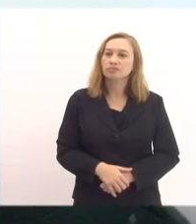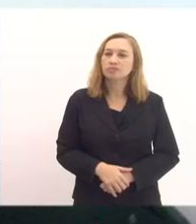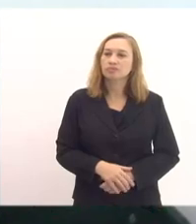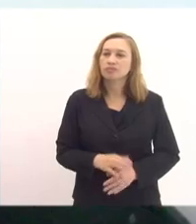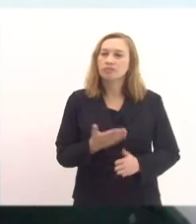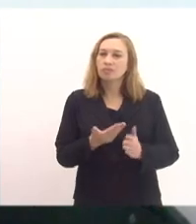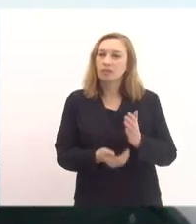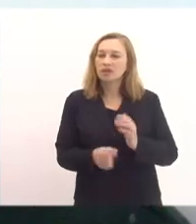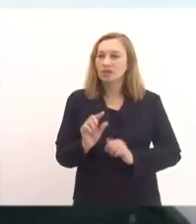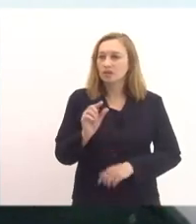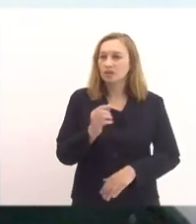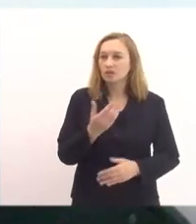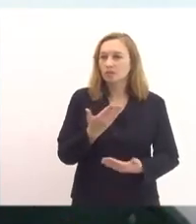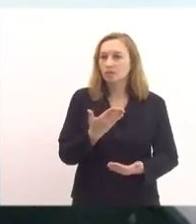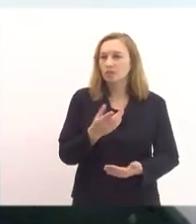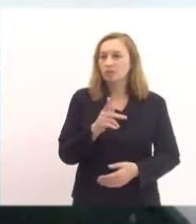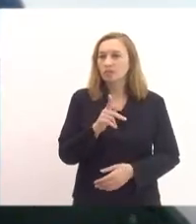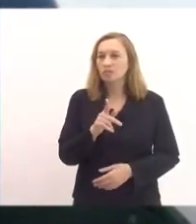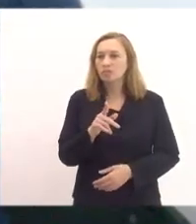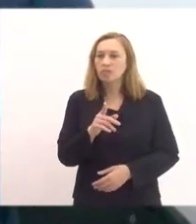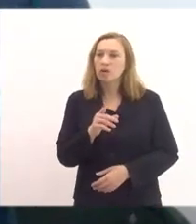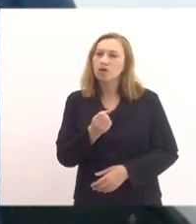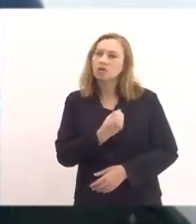caiu. Né? Ela foi para